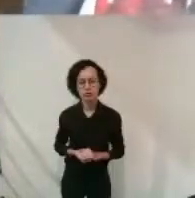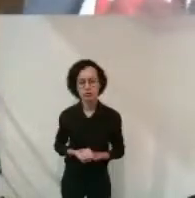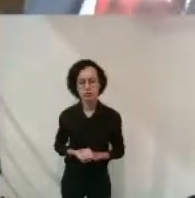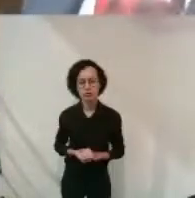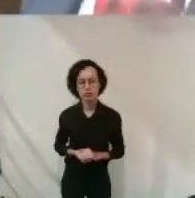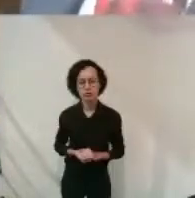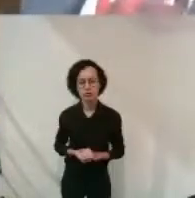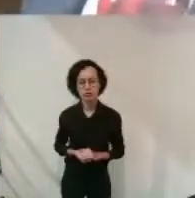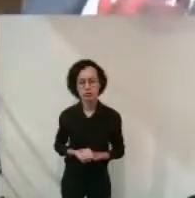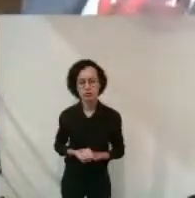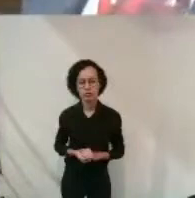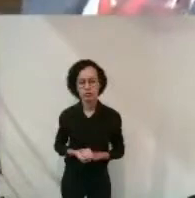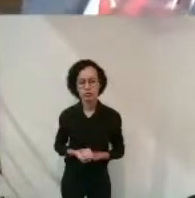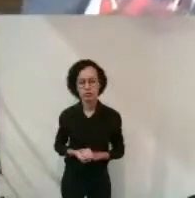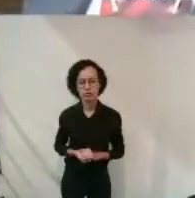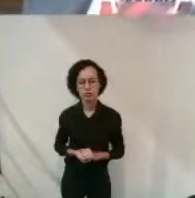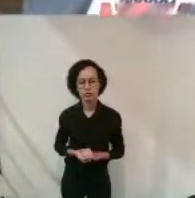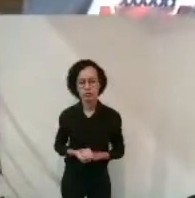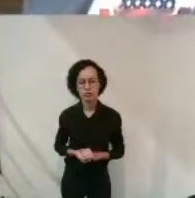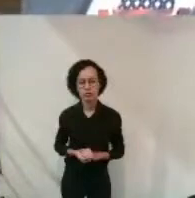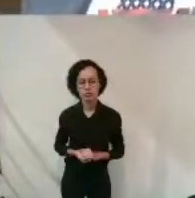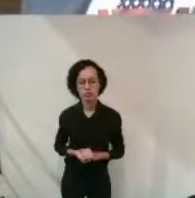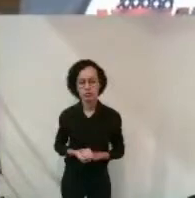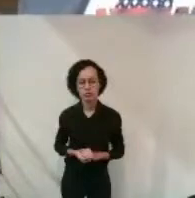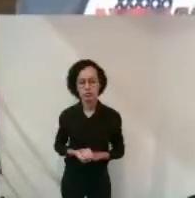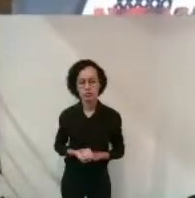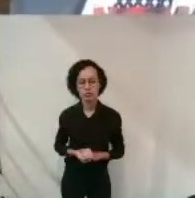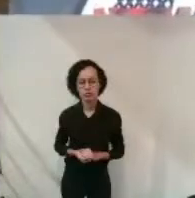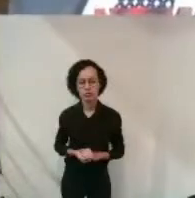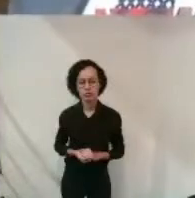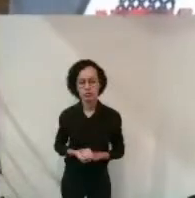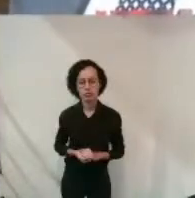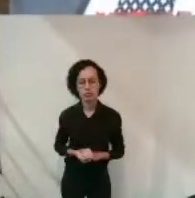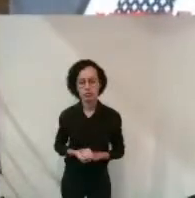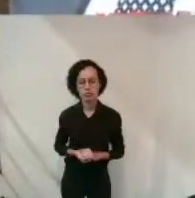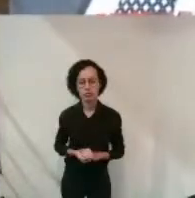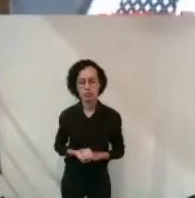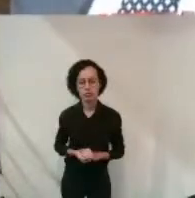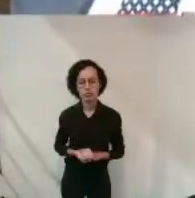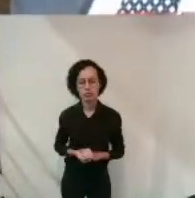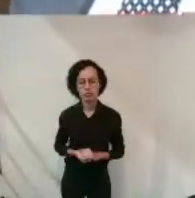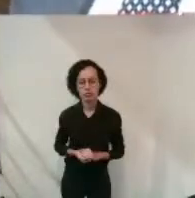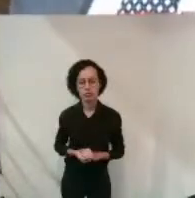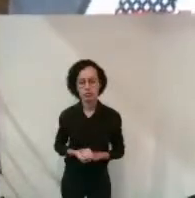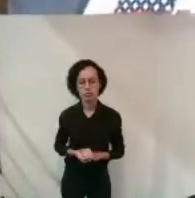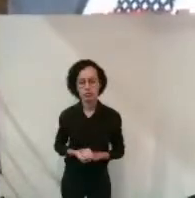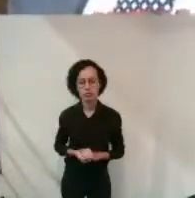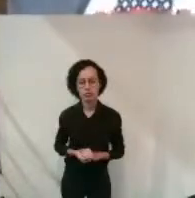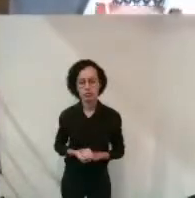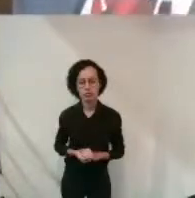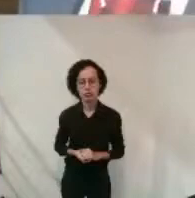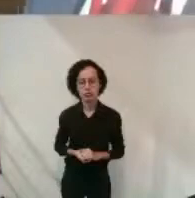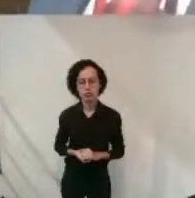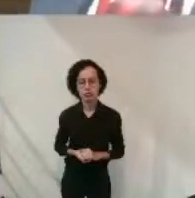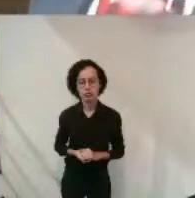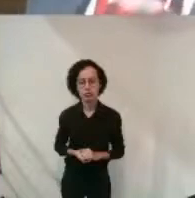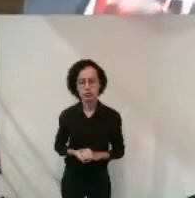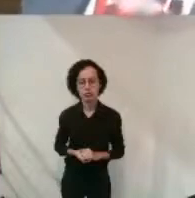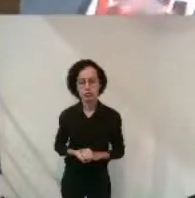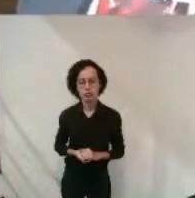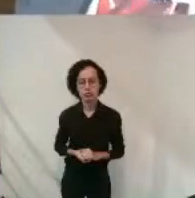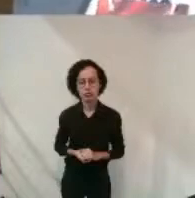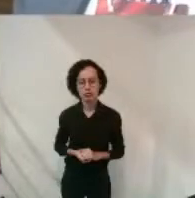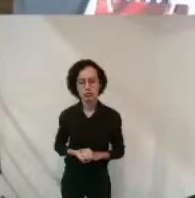agradeço muito pela acolhida ao Ministério Público de Pernambuco, a todos os presentes que estão aqui conosco hoje e os virtualmente também